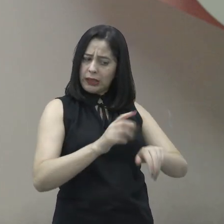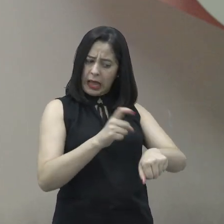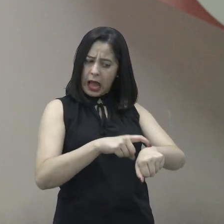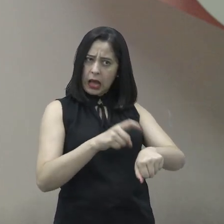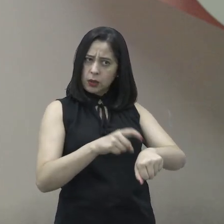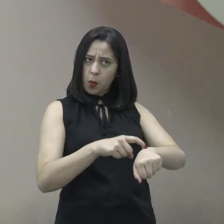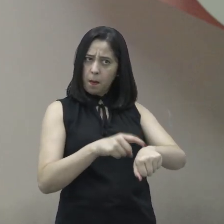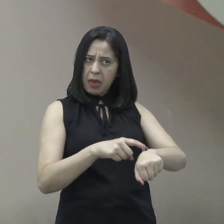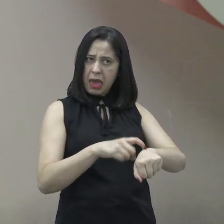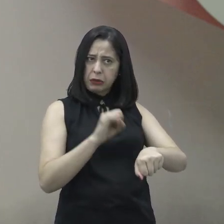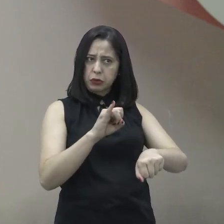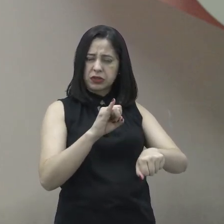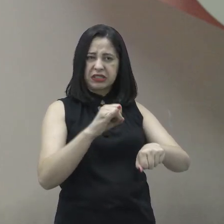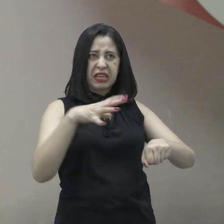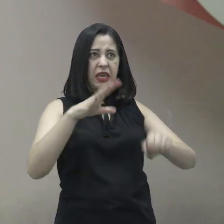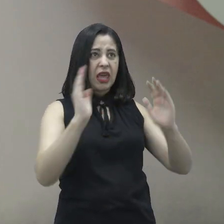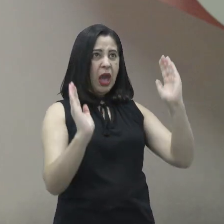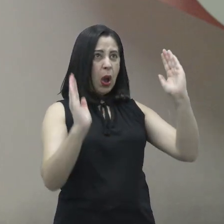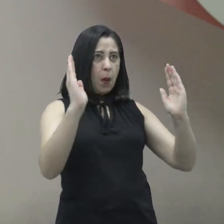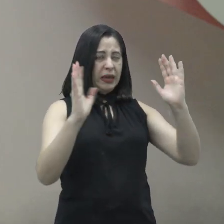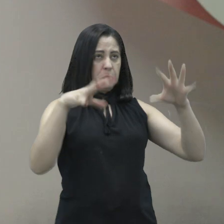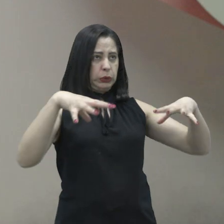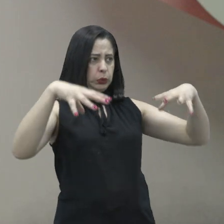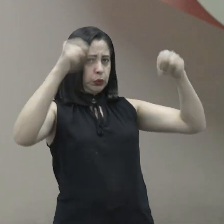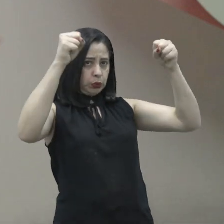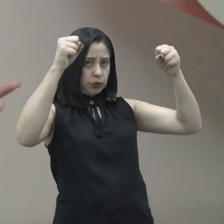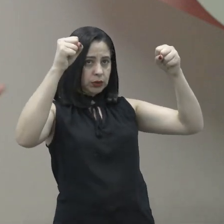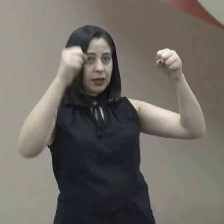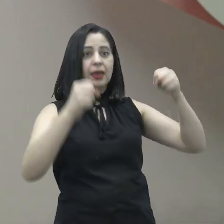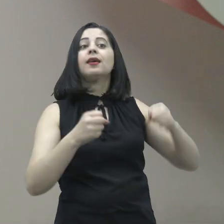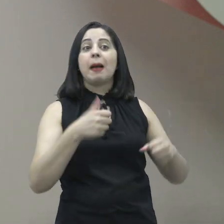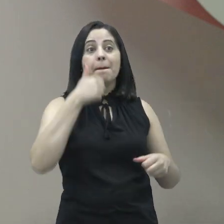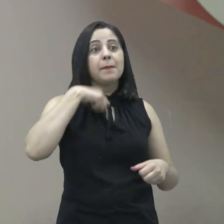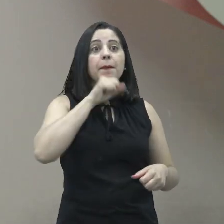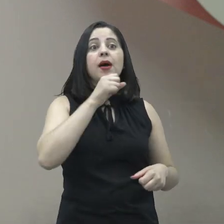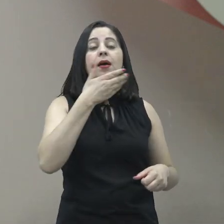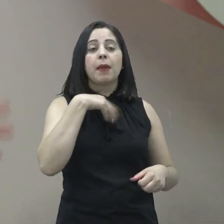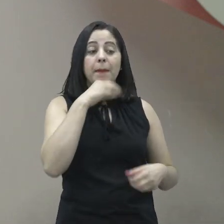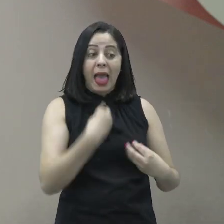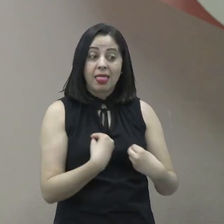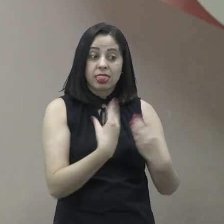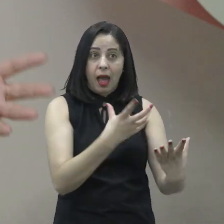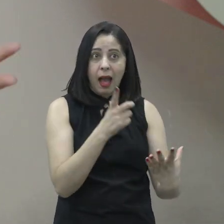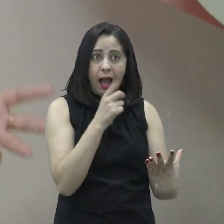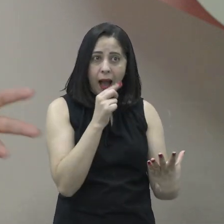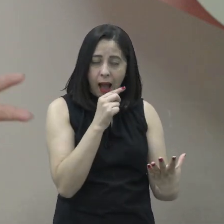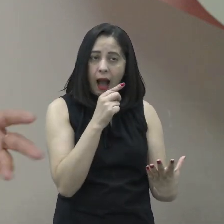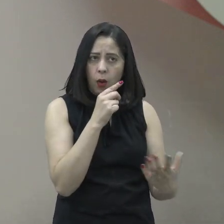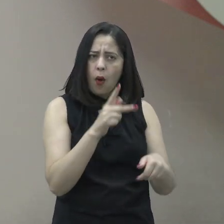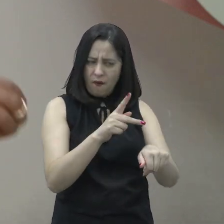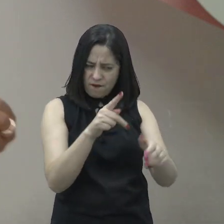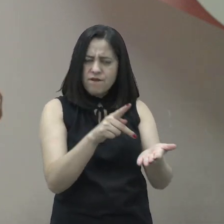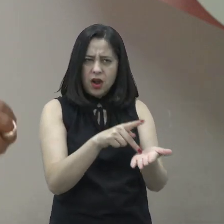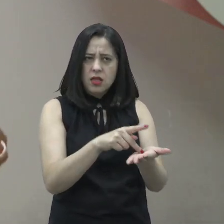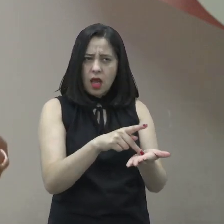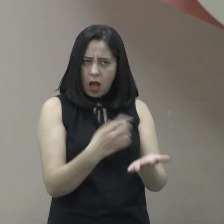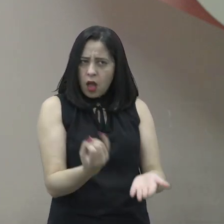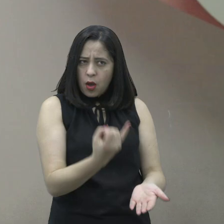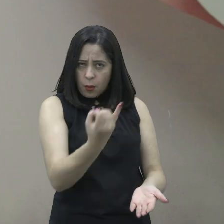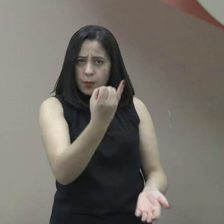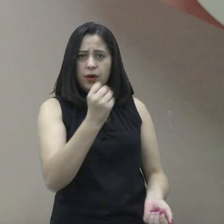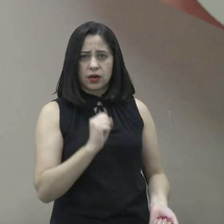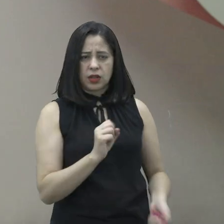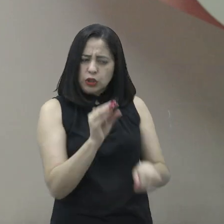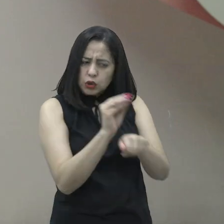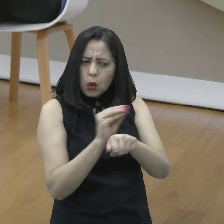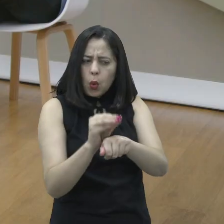Principalmente em dias mais secos. É bom os pais levarem bastante água, ficar atentos a esses horários que o tempo está mais seco, para